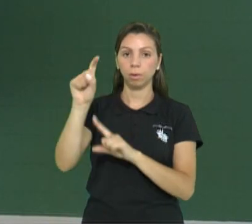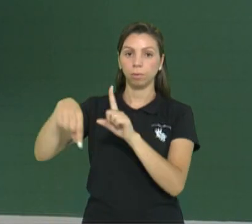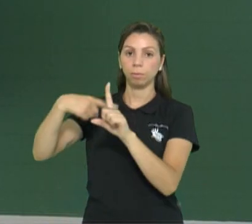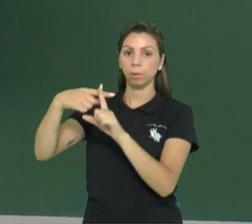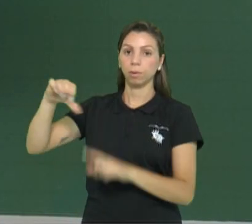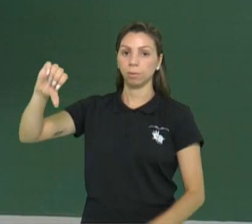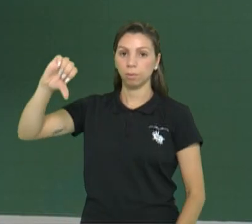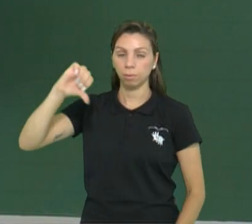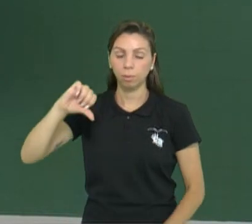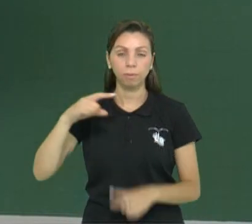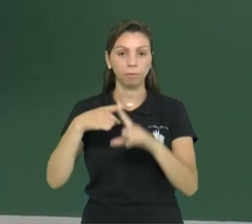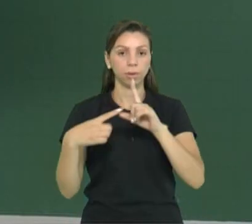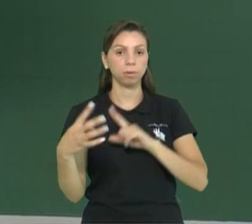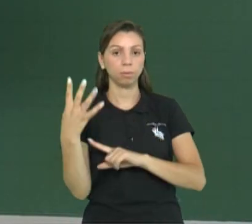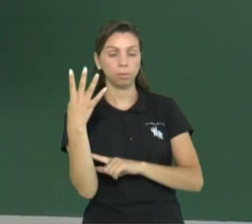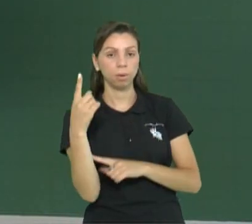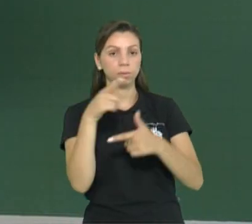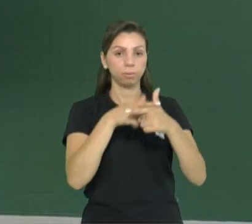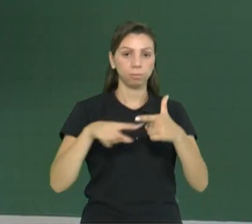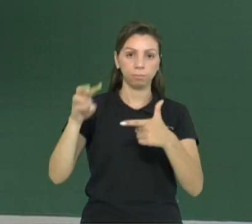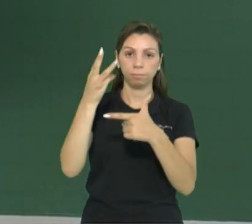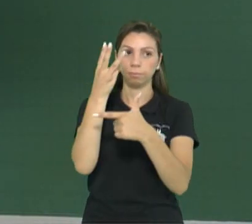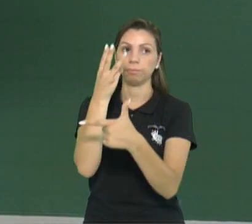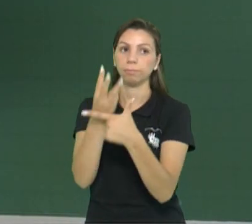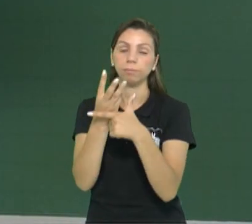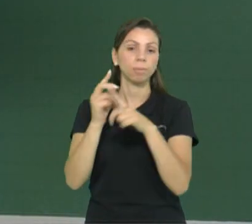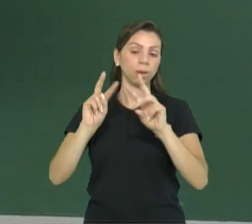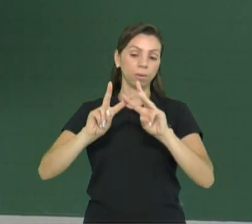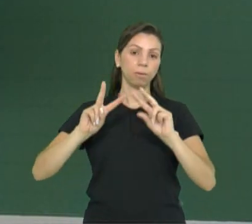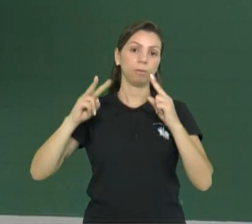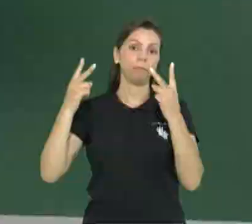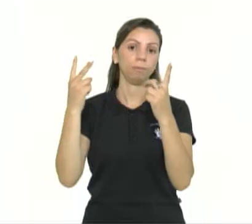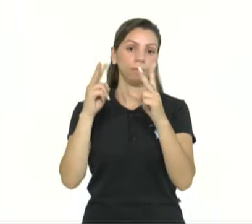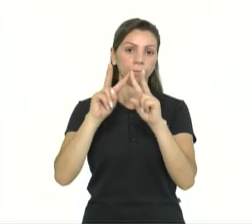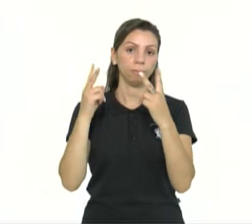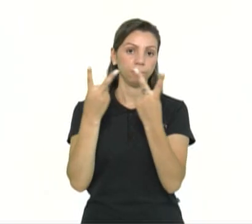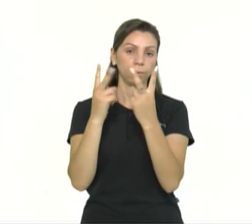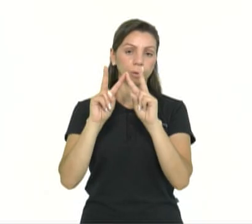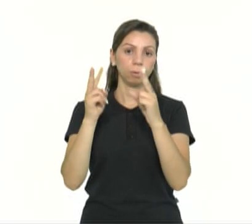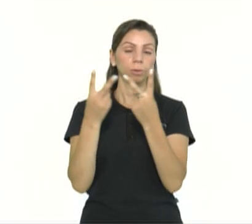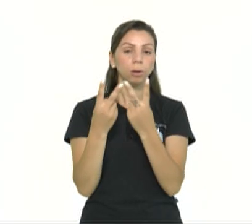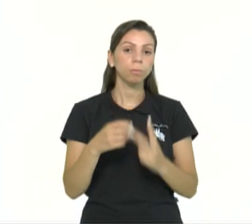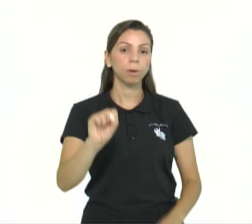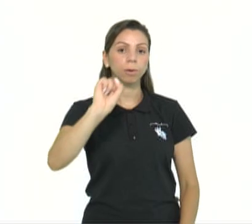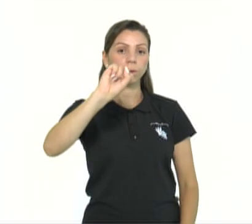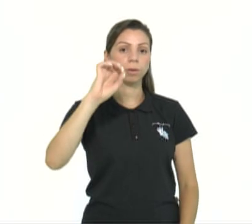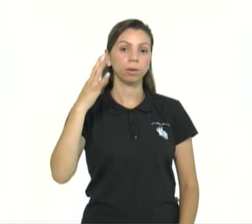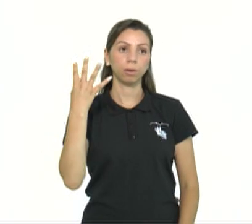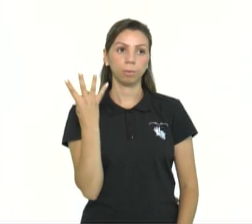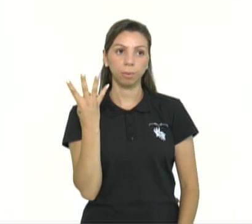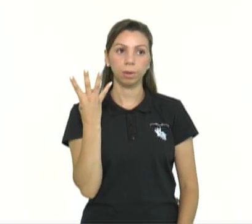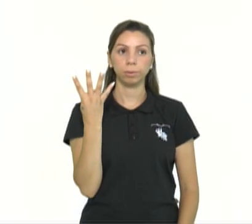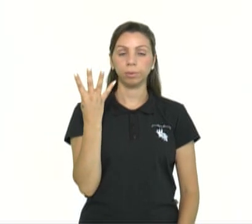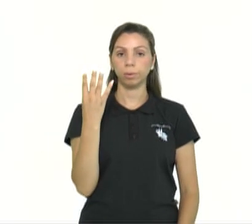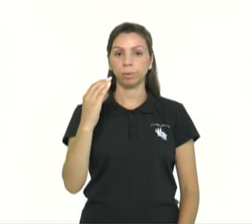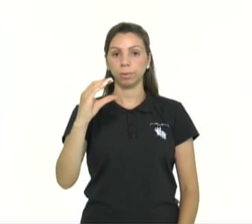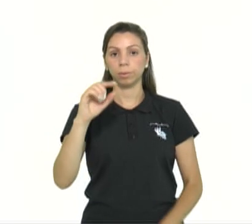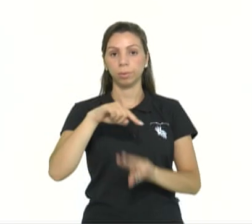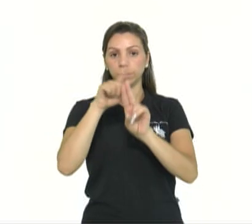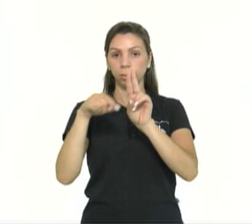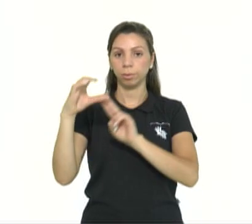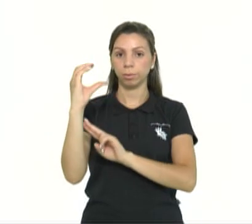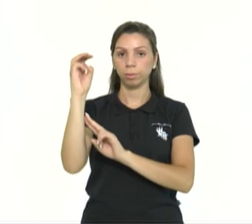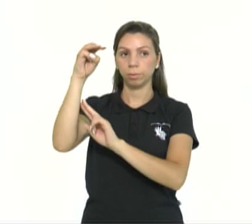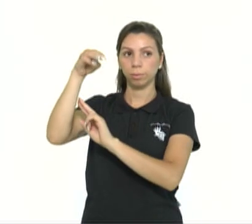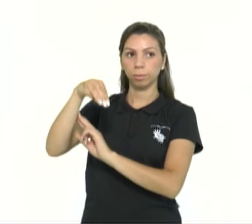vezes 4 dividido por 3, ficamos que o volume 84 pi centímetros cúbicos.